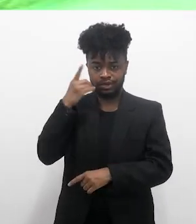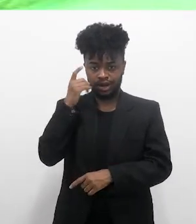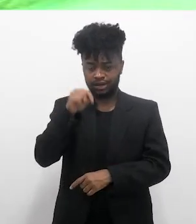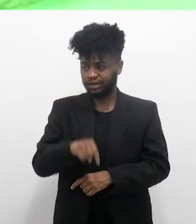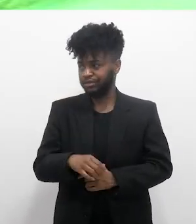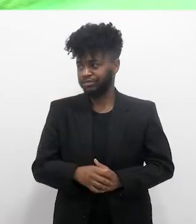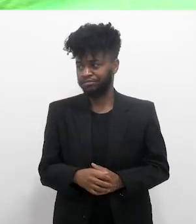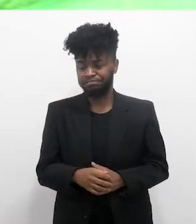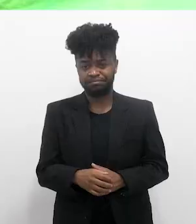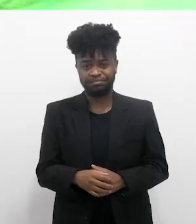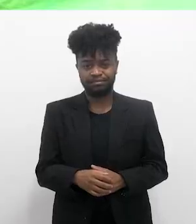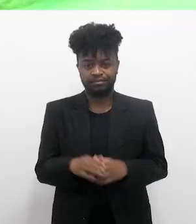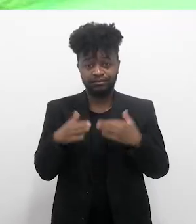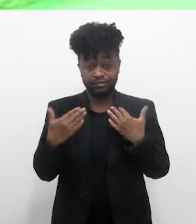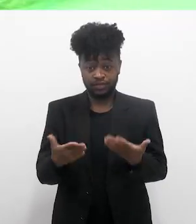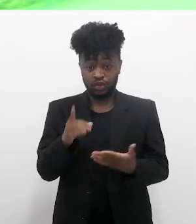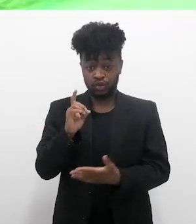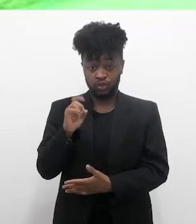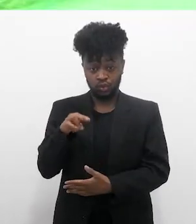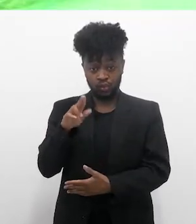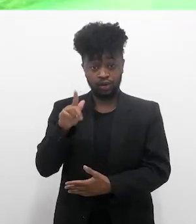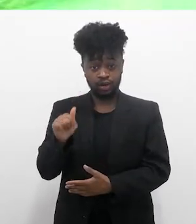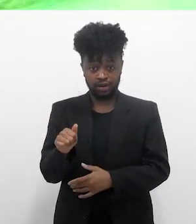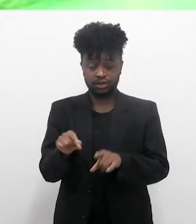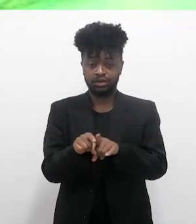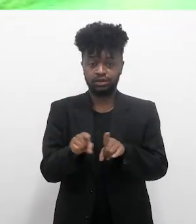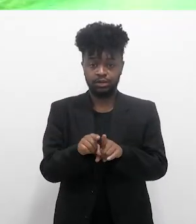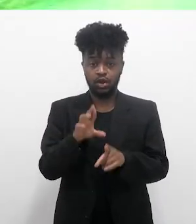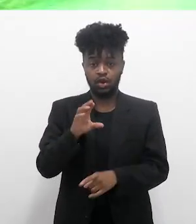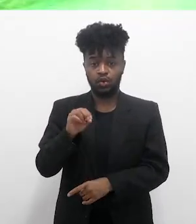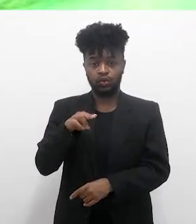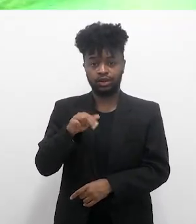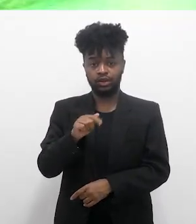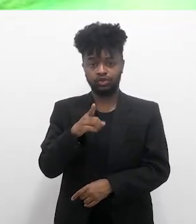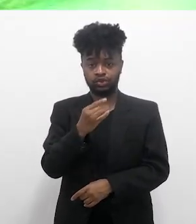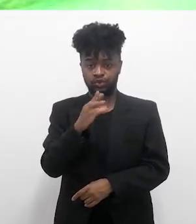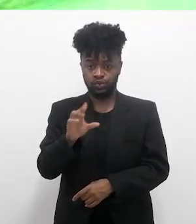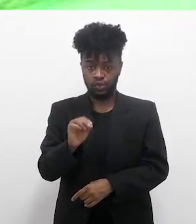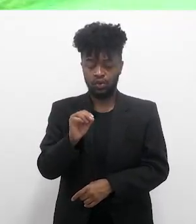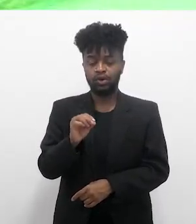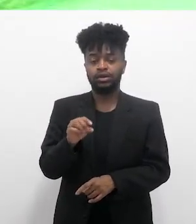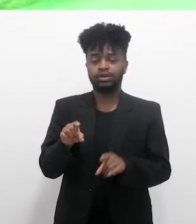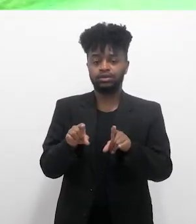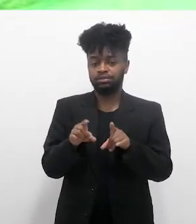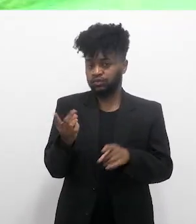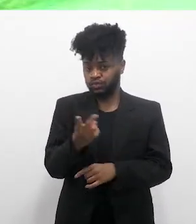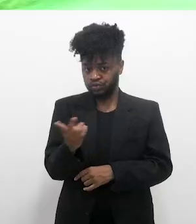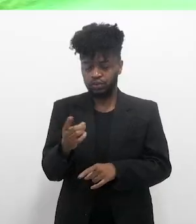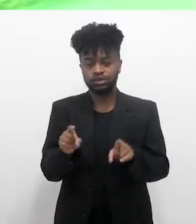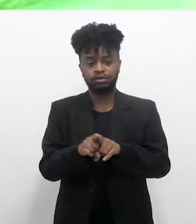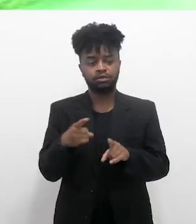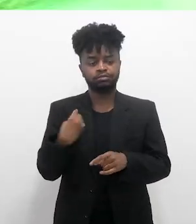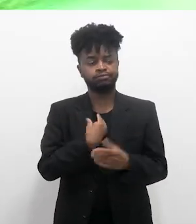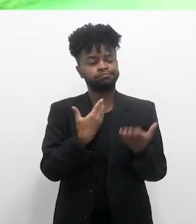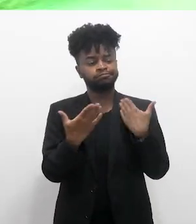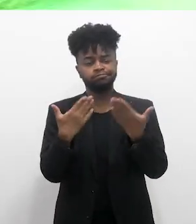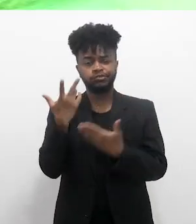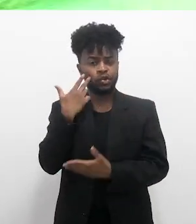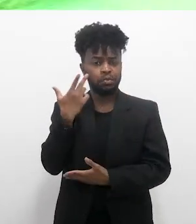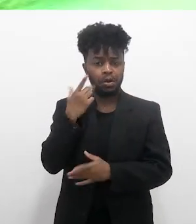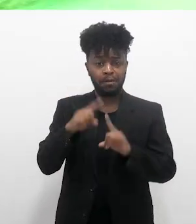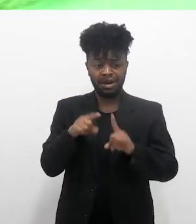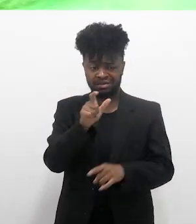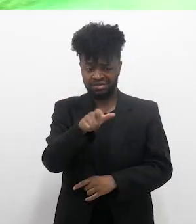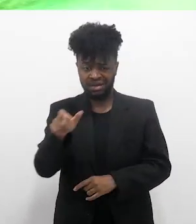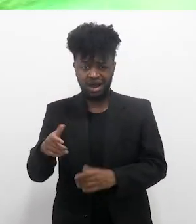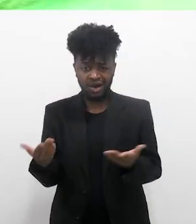são caras, Dunga, né? Ronaldinho, Gaúcho, Ronaldo Fenômeno. A gente conversa como se fosse, agora esses caras de agora têm que pedir